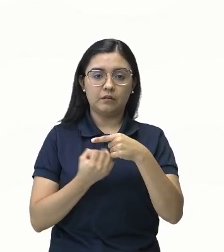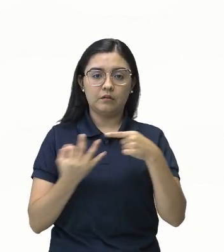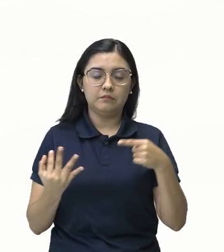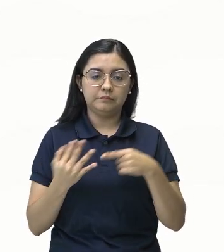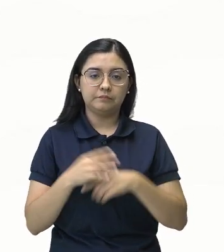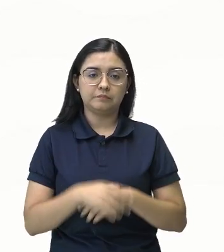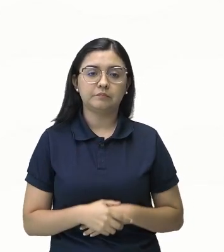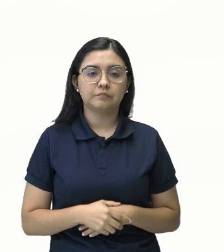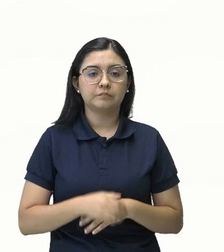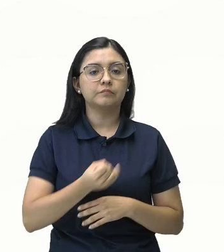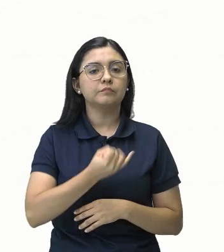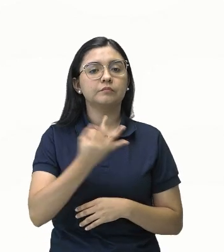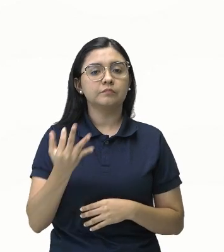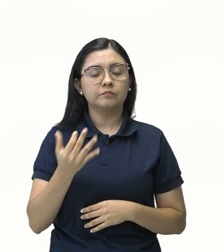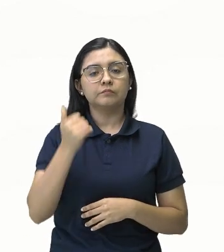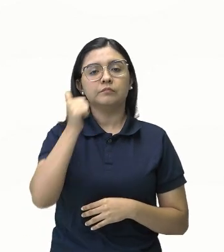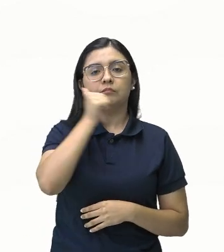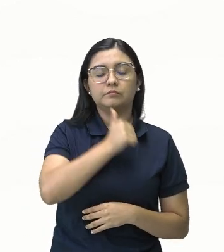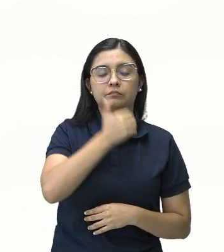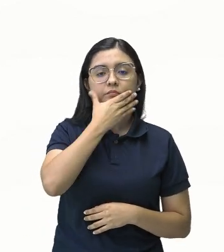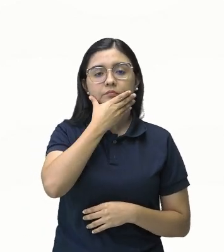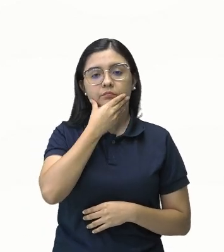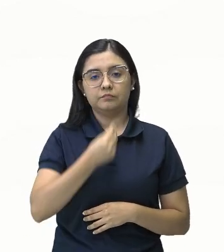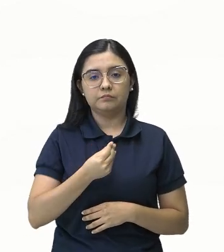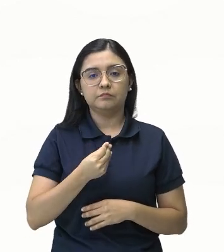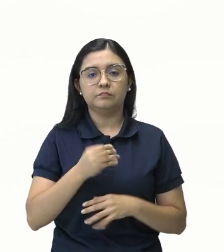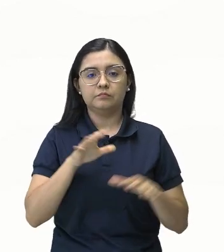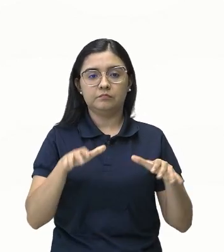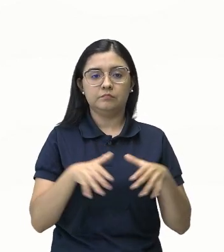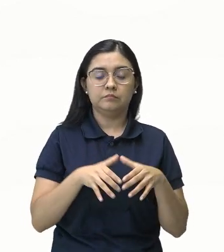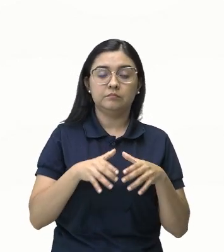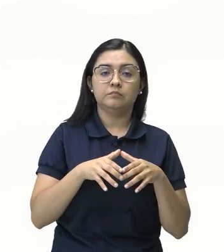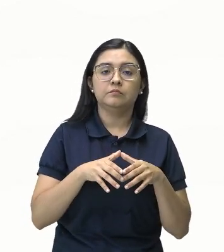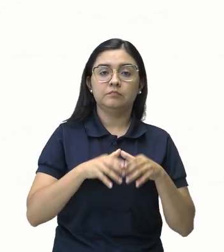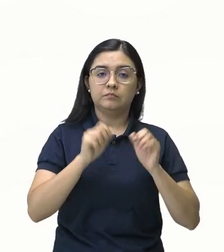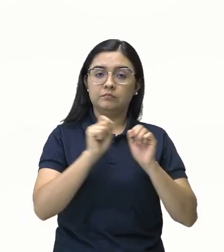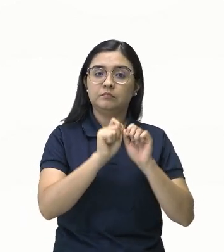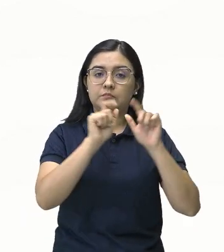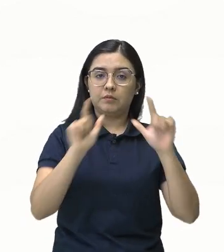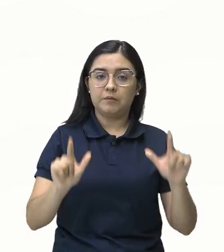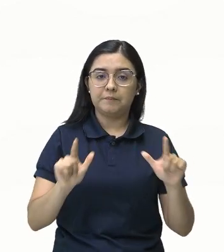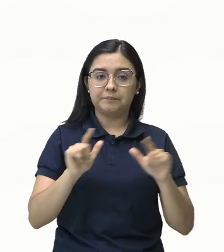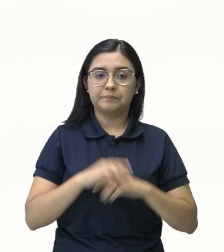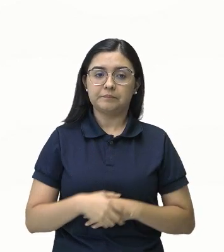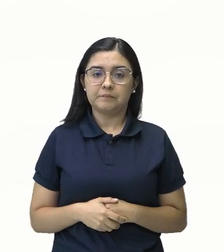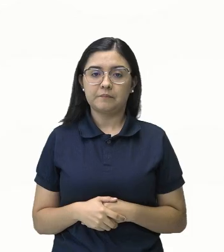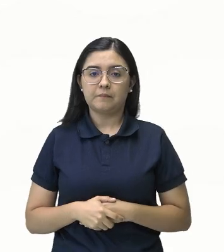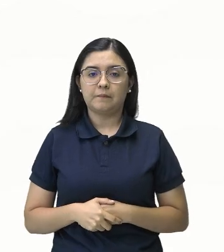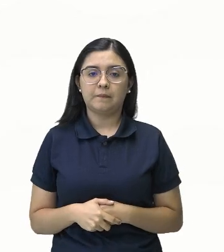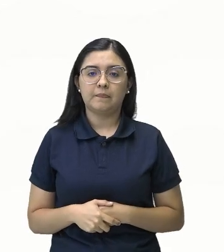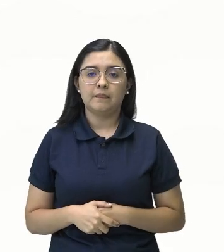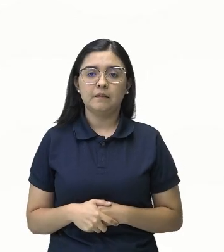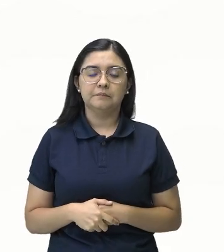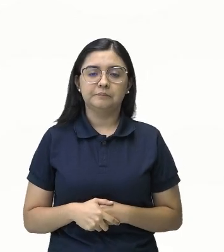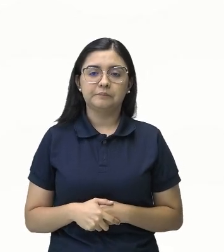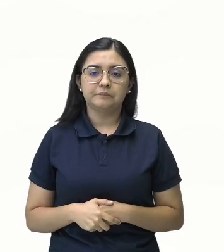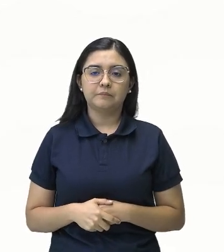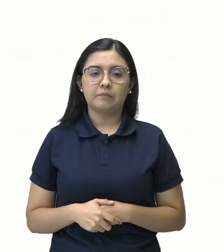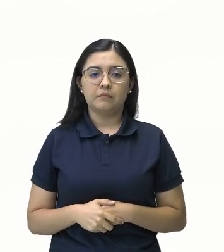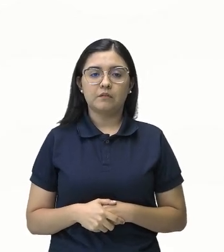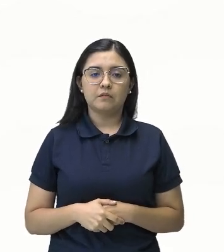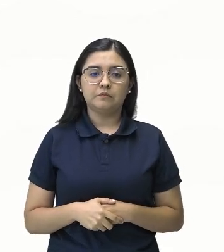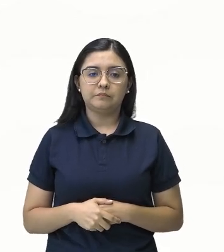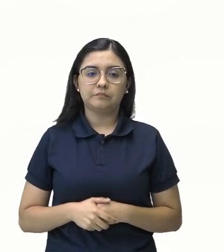de meninos e o número de meninas da turma da manhã. Agora, vamos verificar a